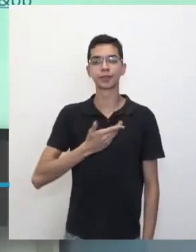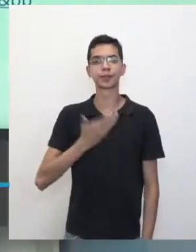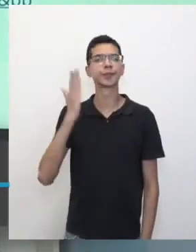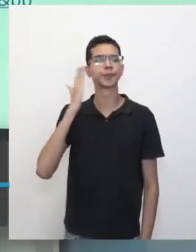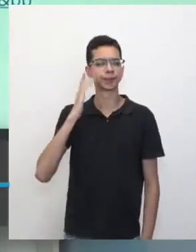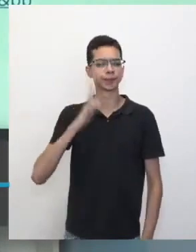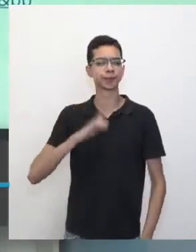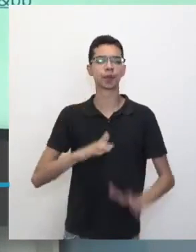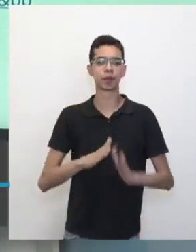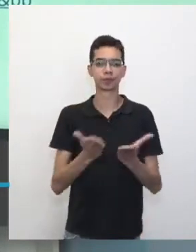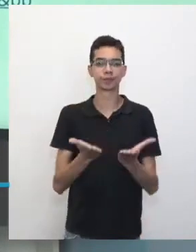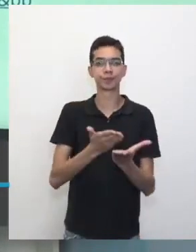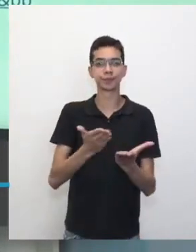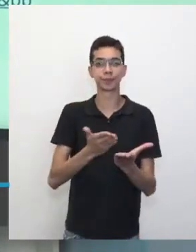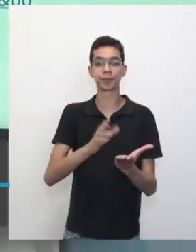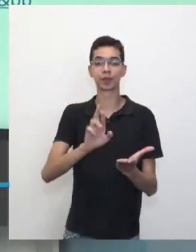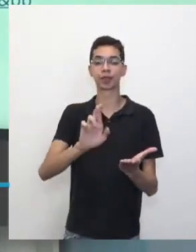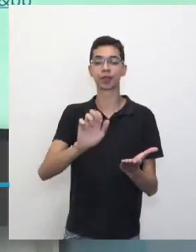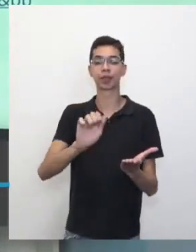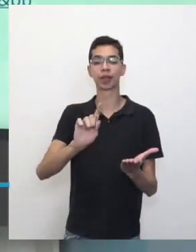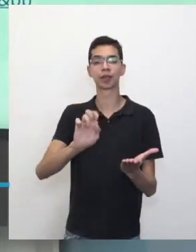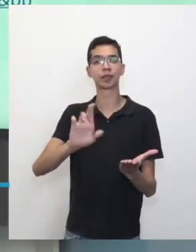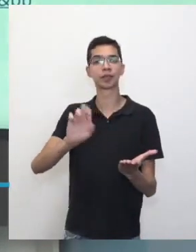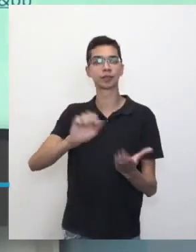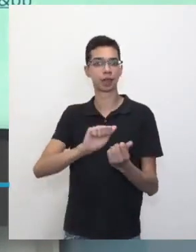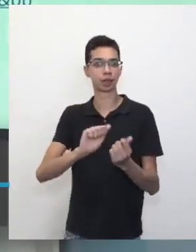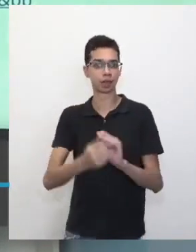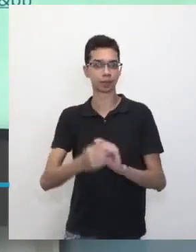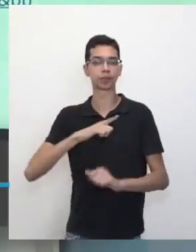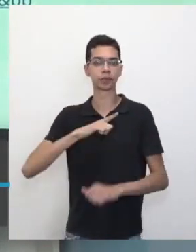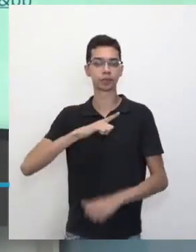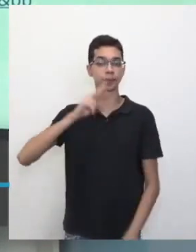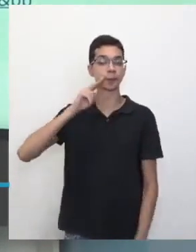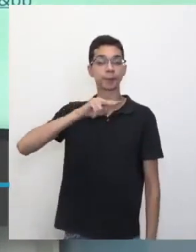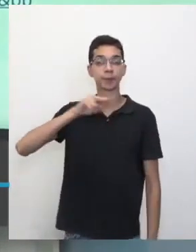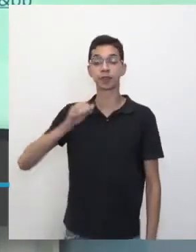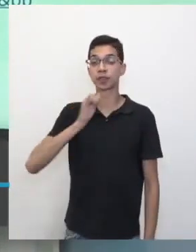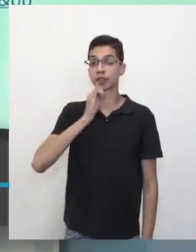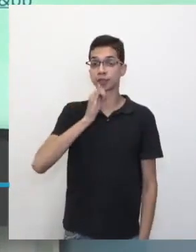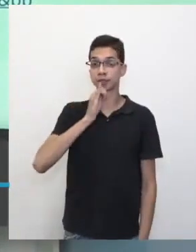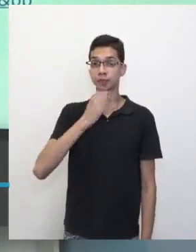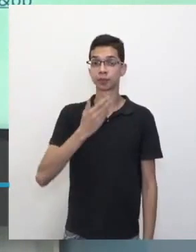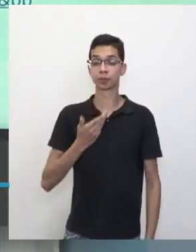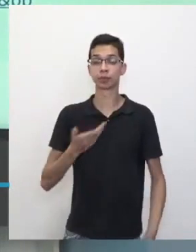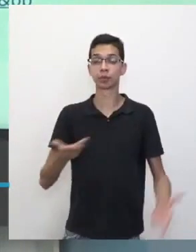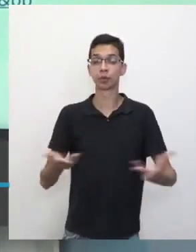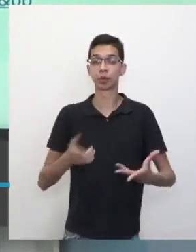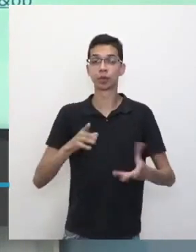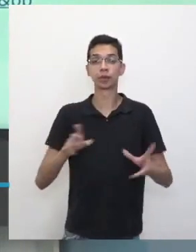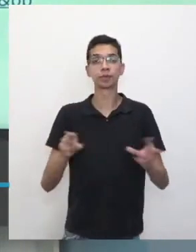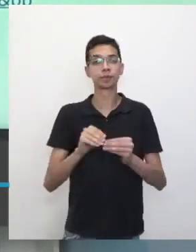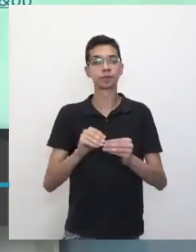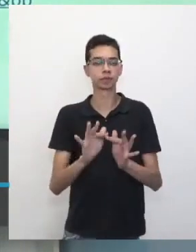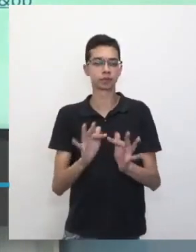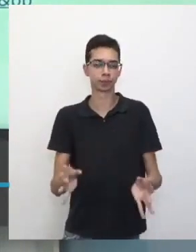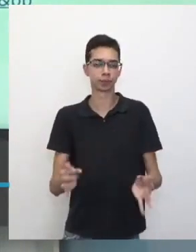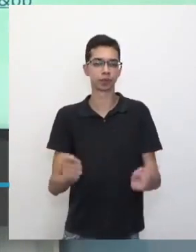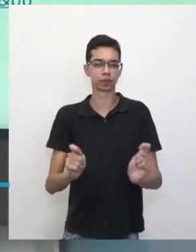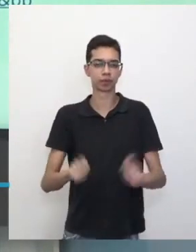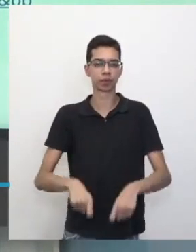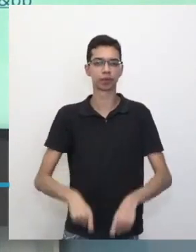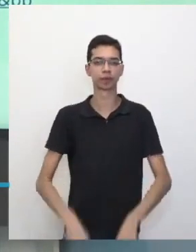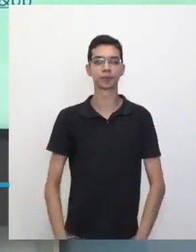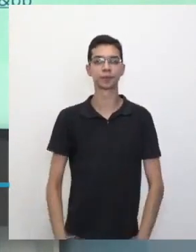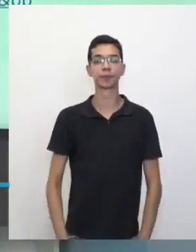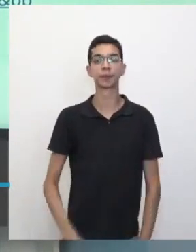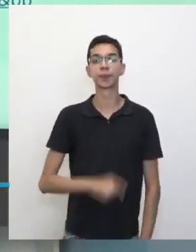readers, né? Eles têm a leitura adaptada e você pode ver esse conto, por exemplo, de uma maneira simplificada, né? Ele traz